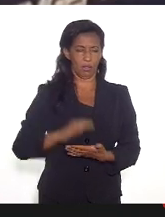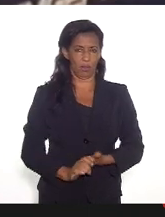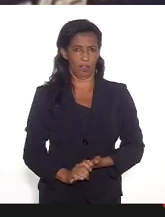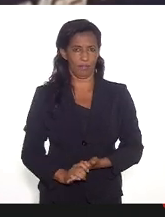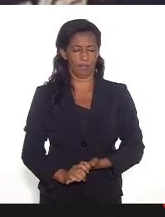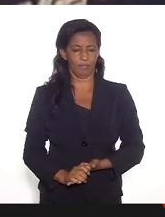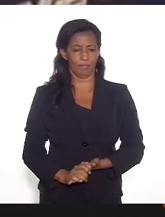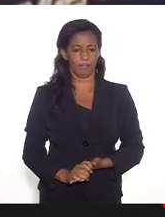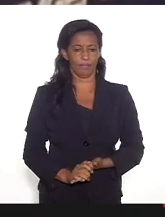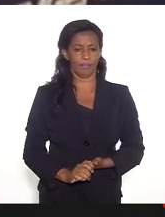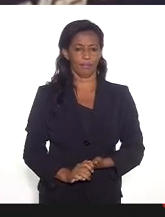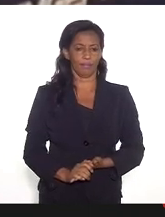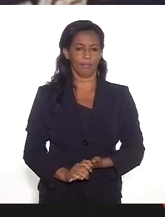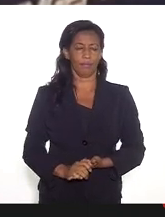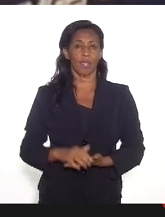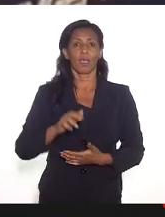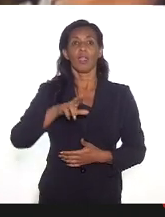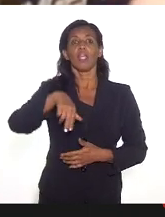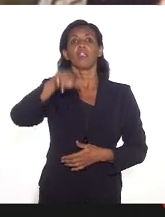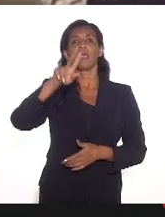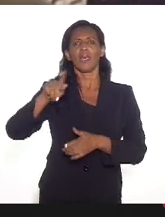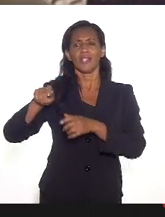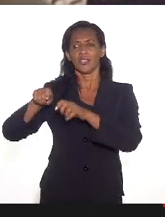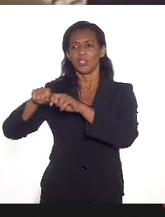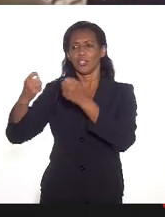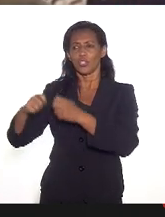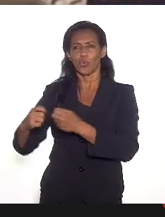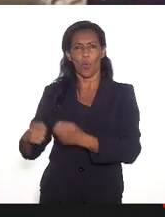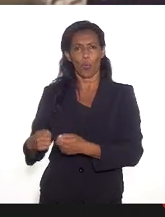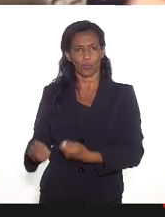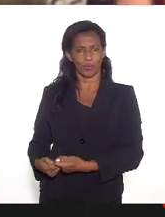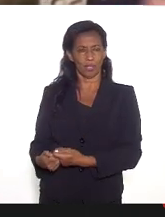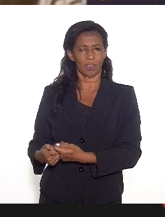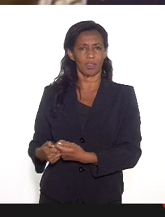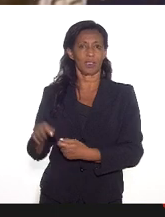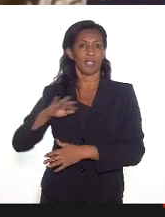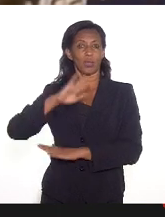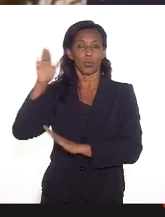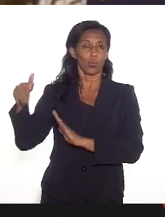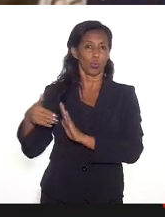ligado a quem desmonta, tem toda a indústria siderúrgica.